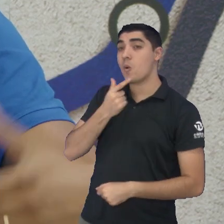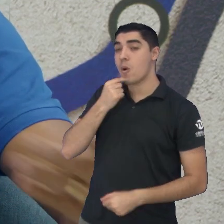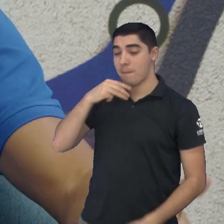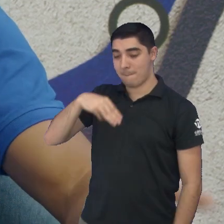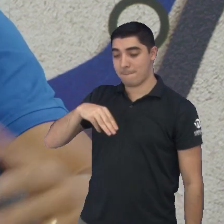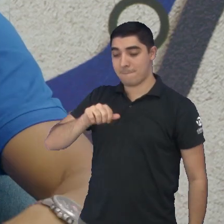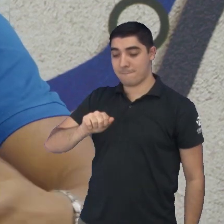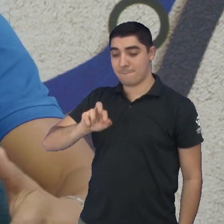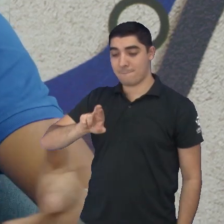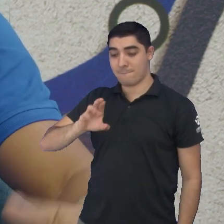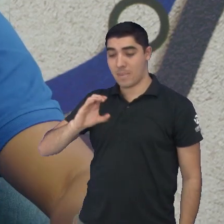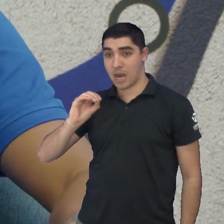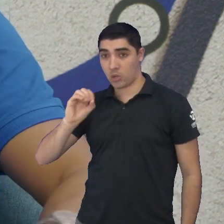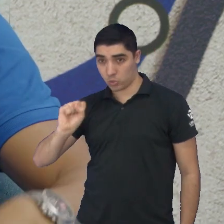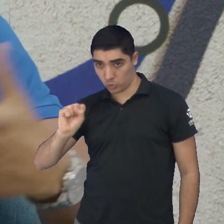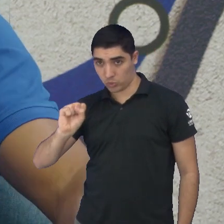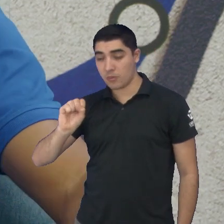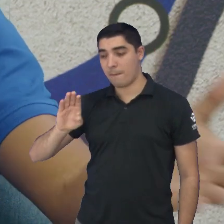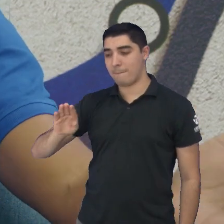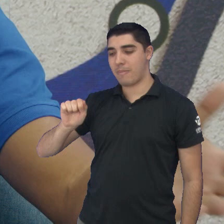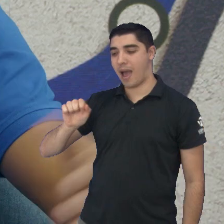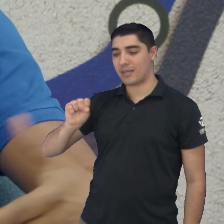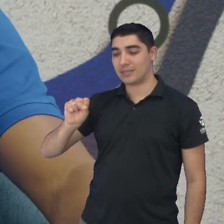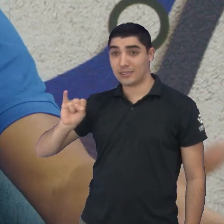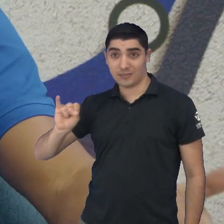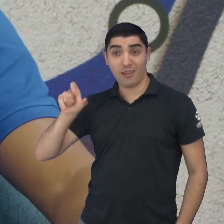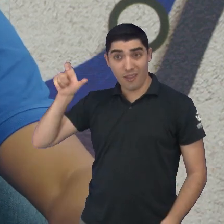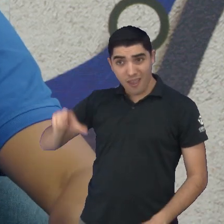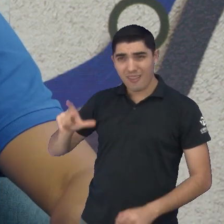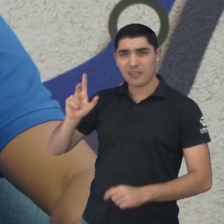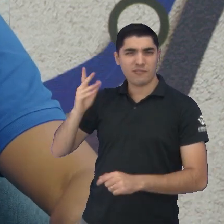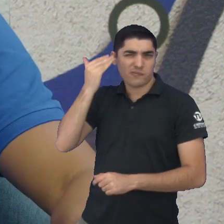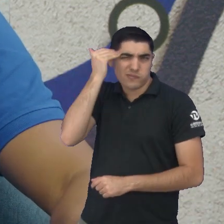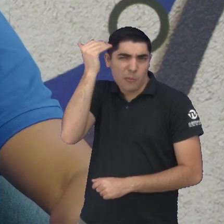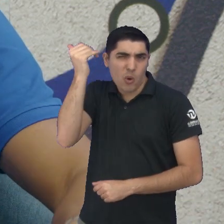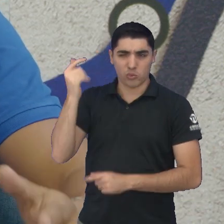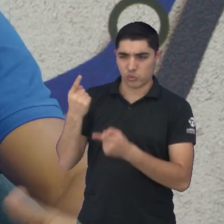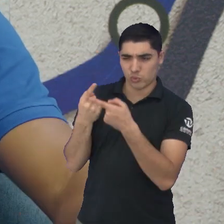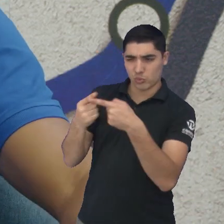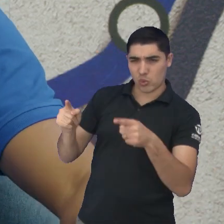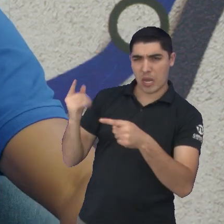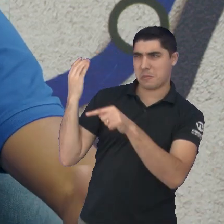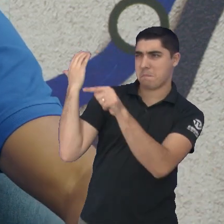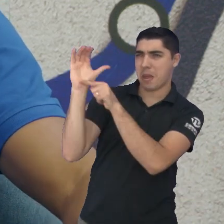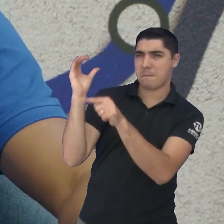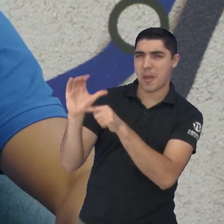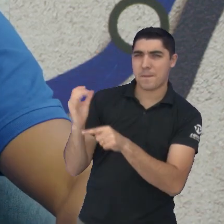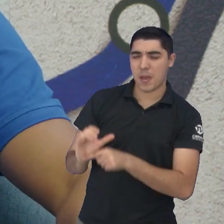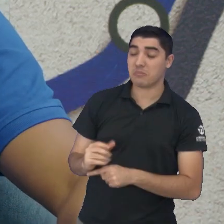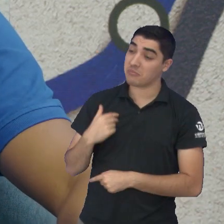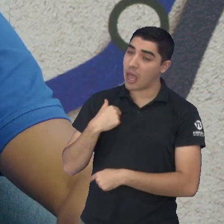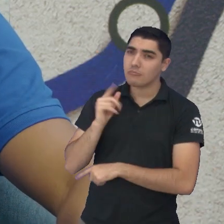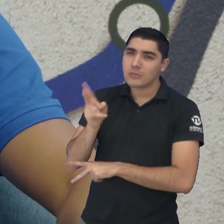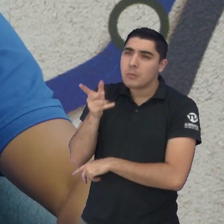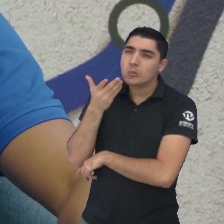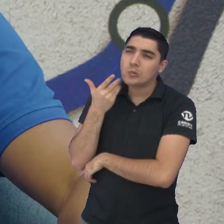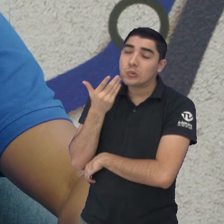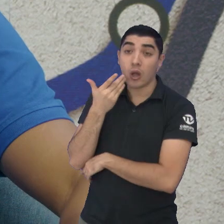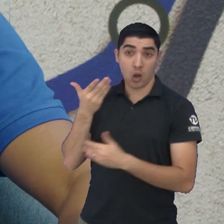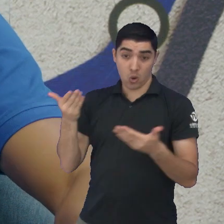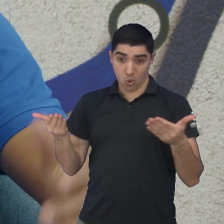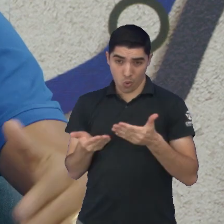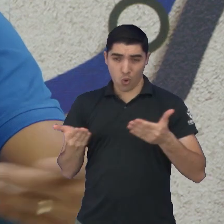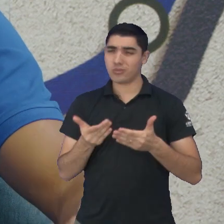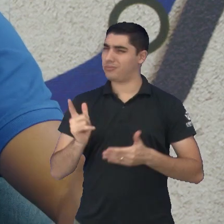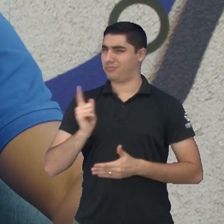Então, assistia muitos vídeos deles e tal, e praticava, porque sempre estava fazendo churrasco. Hoje em dia, tem vários cursos, né, pela internet aí,